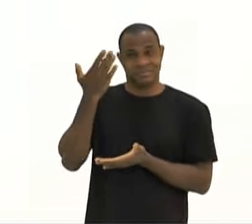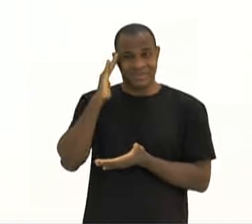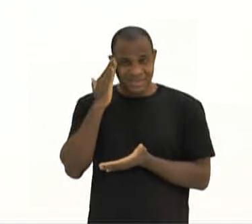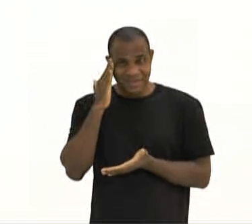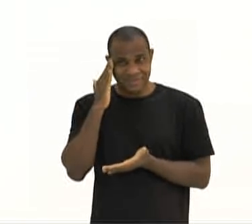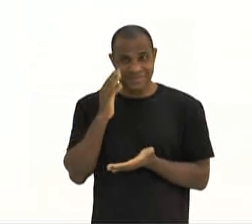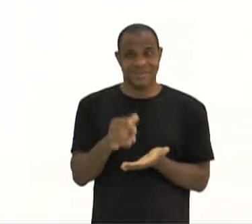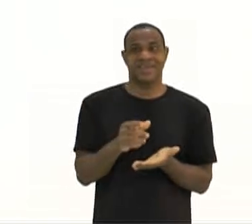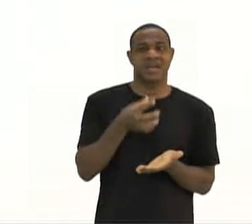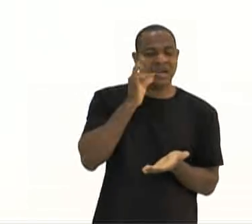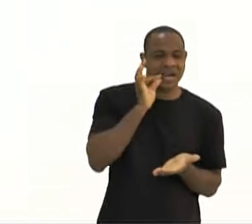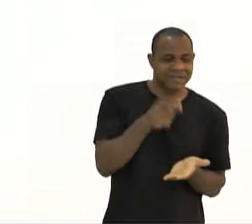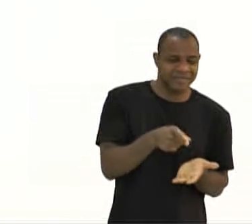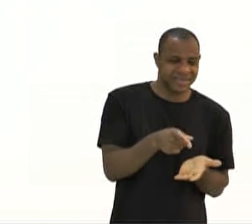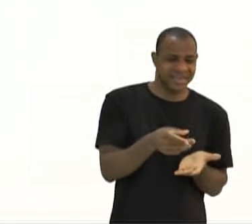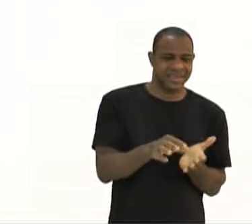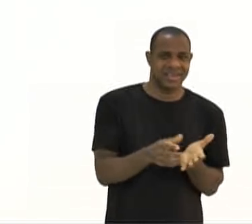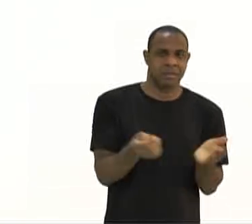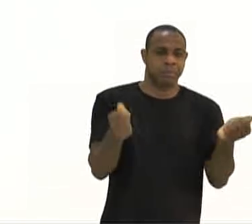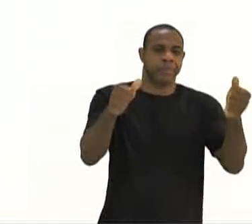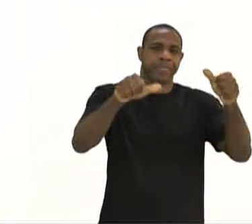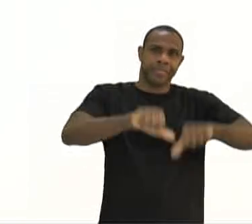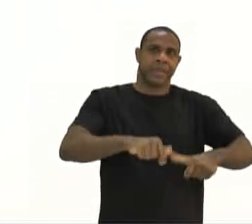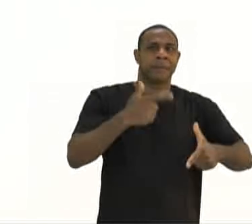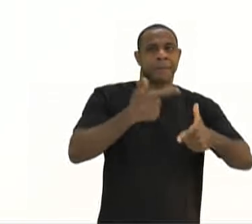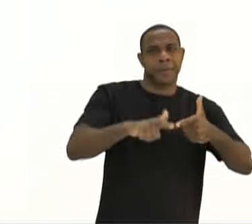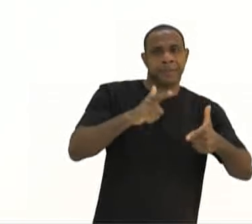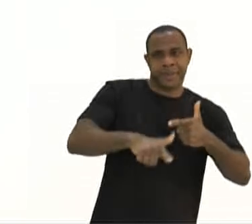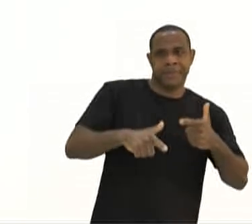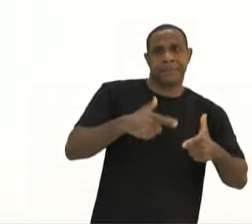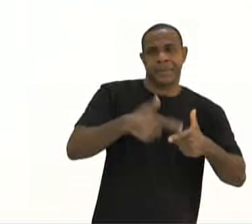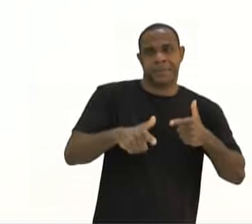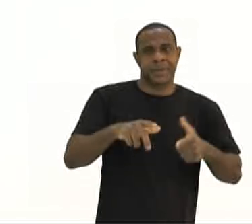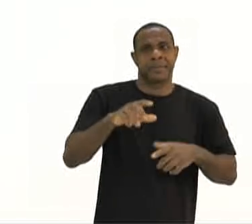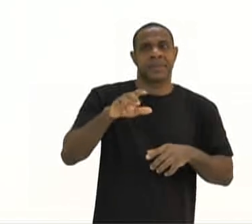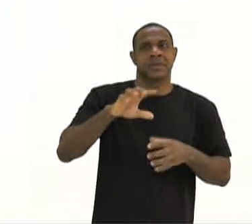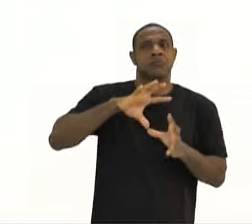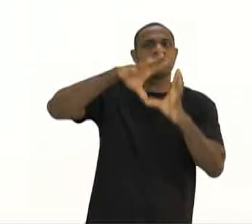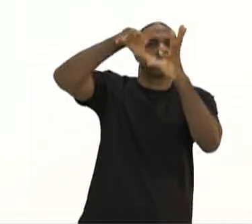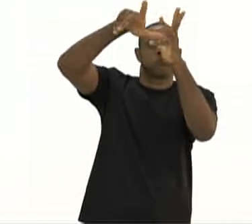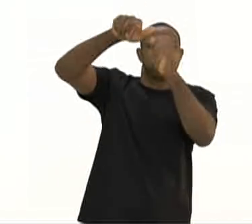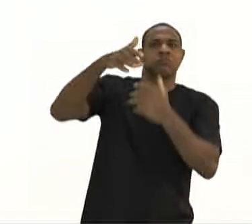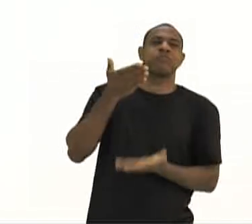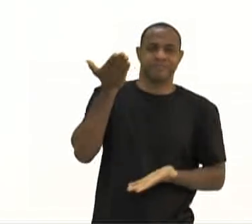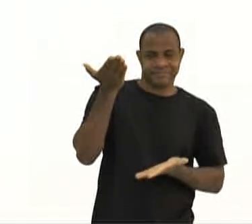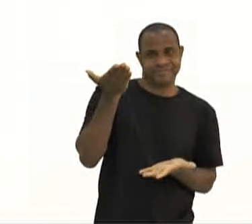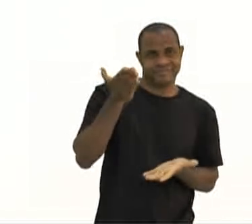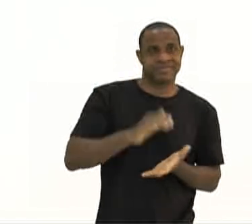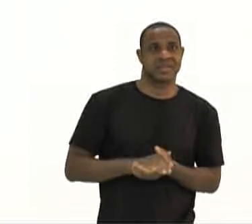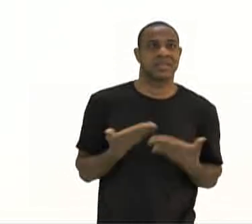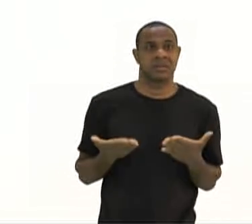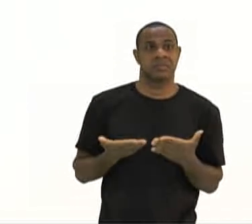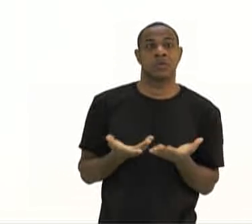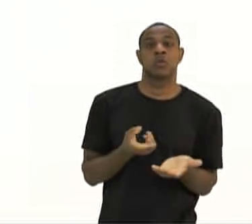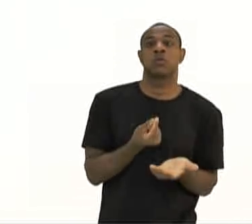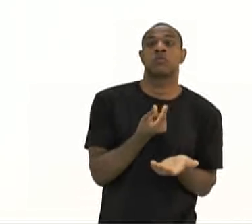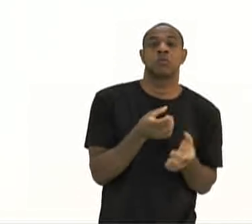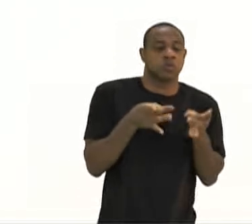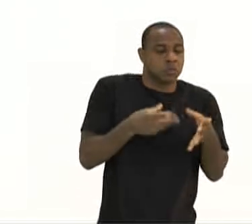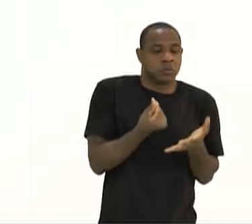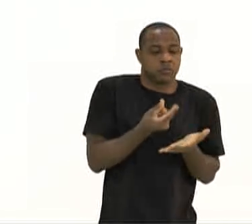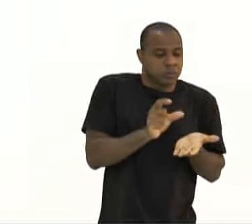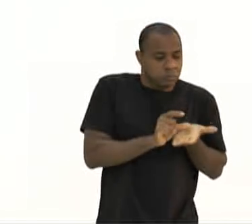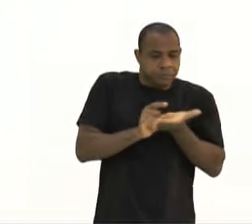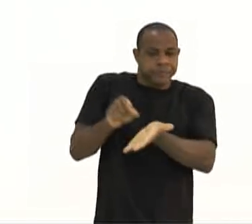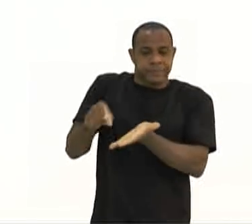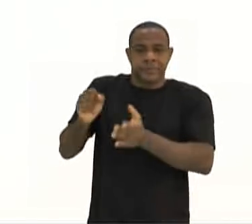produção do café em função das crises internacionais? Então, tudo isso sobrou recurso do que era produzido aqui e foi investido nas